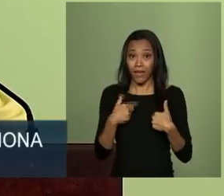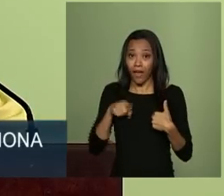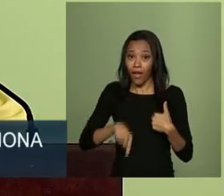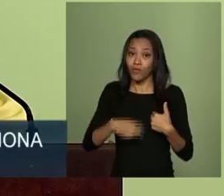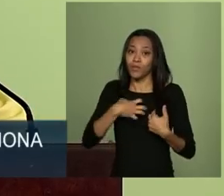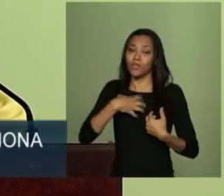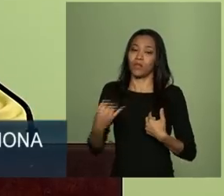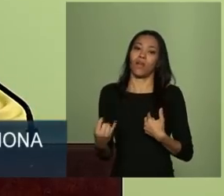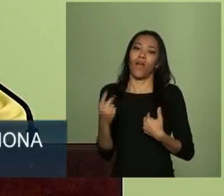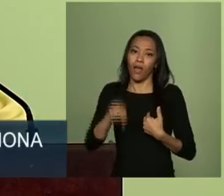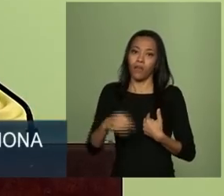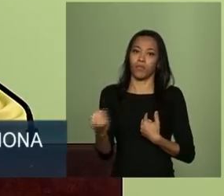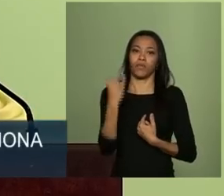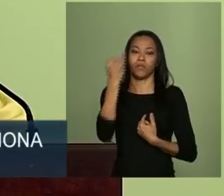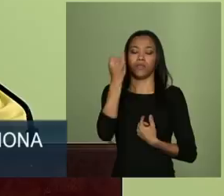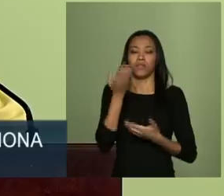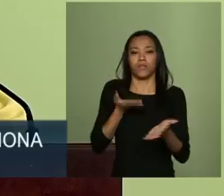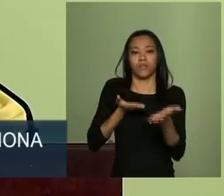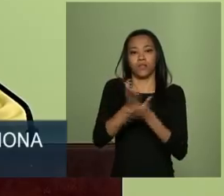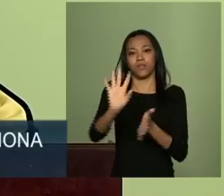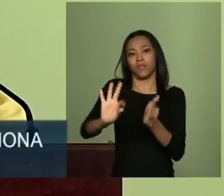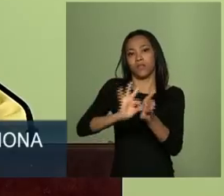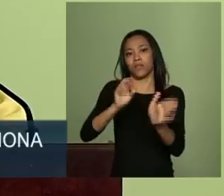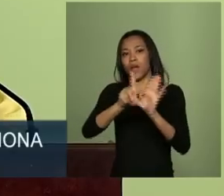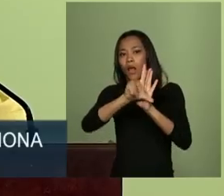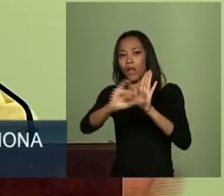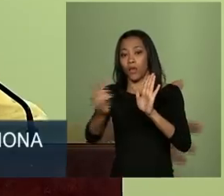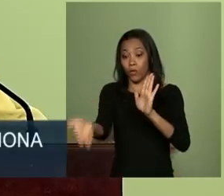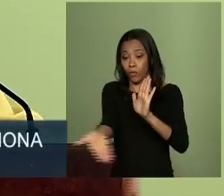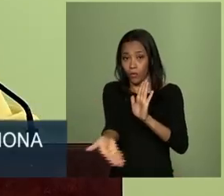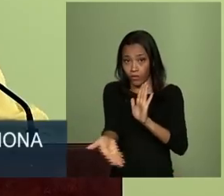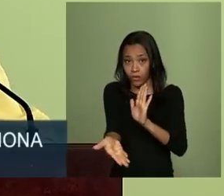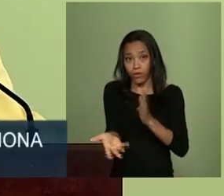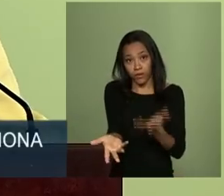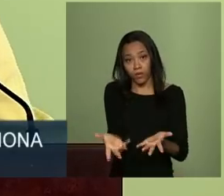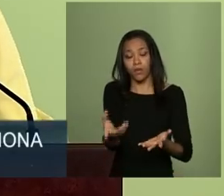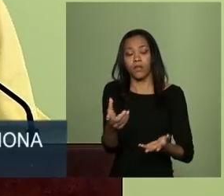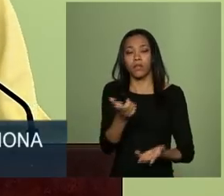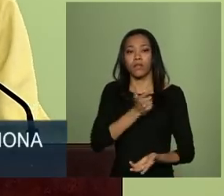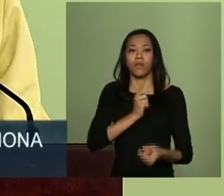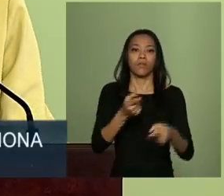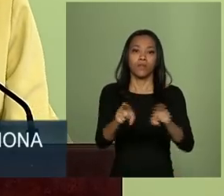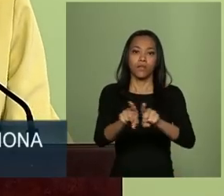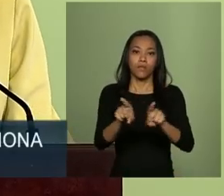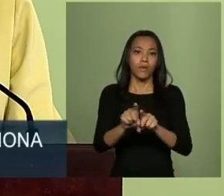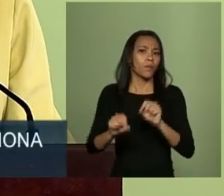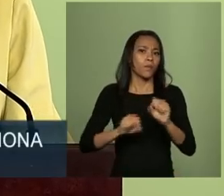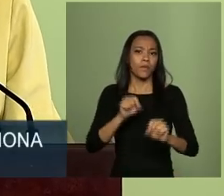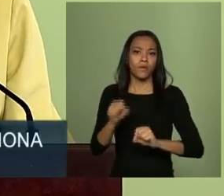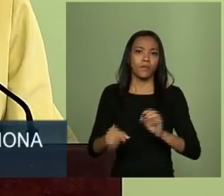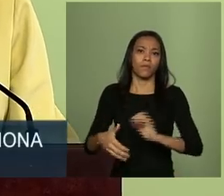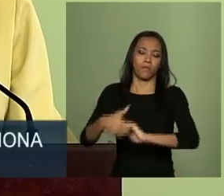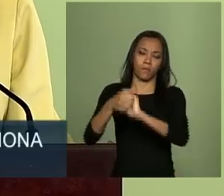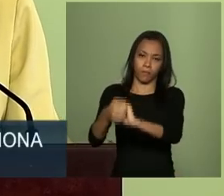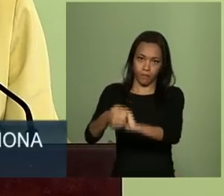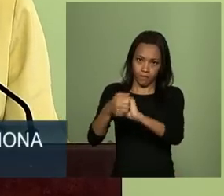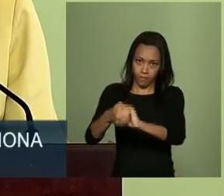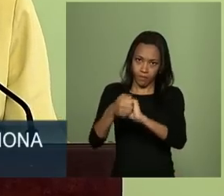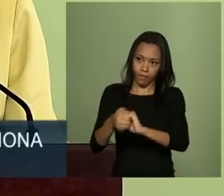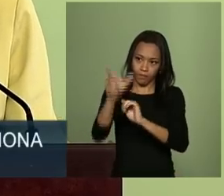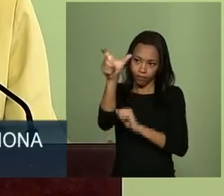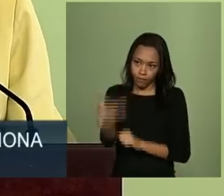sancionar este novo marco legal da biodiversidade. E aí nós temos também de cumprimentar tanto